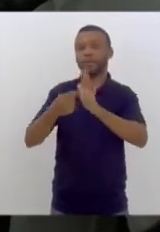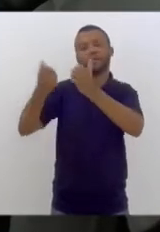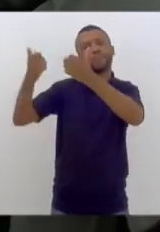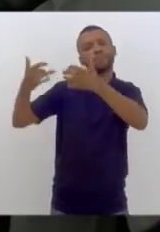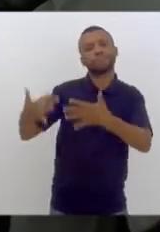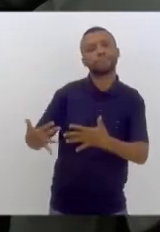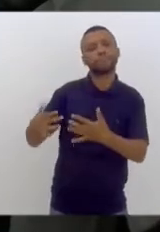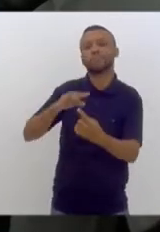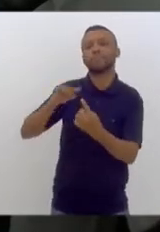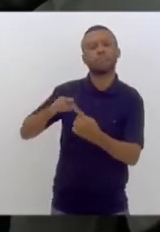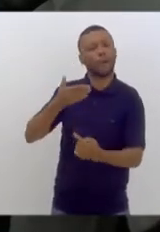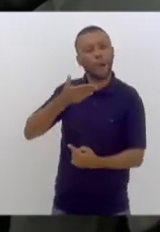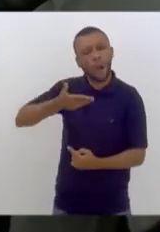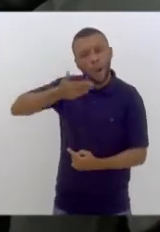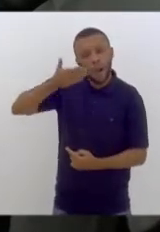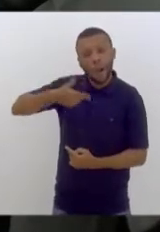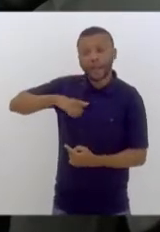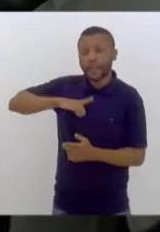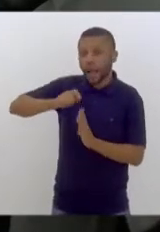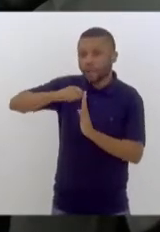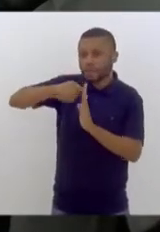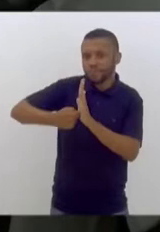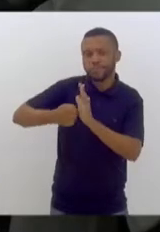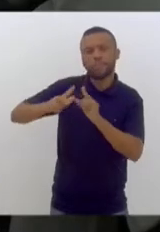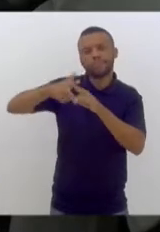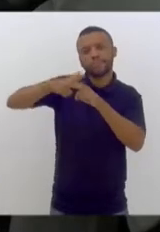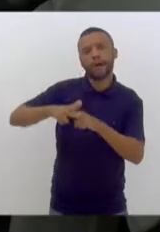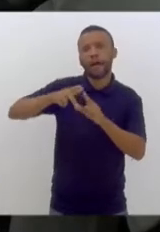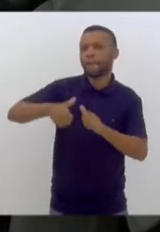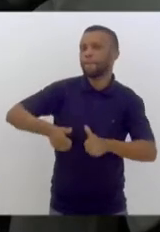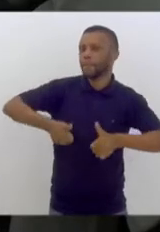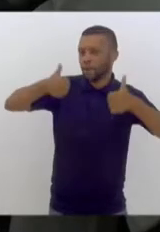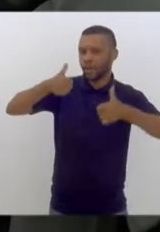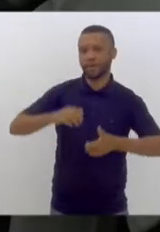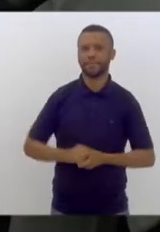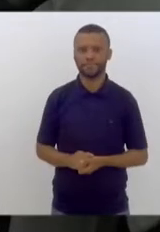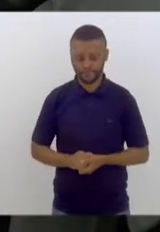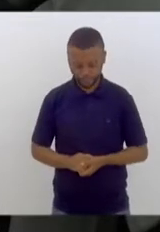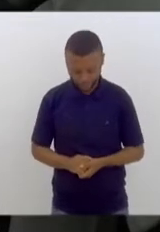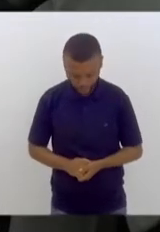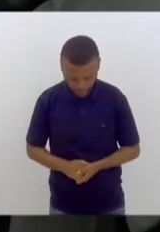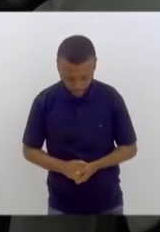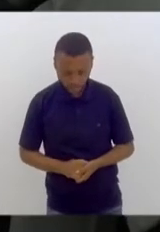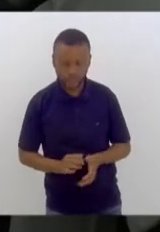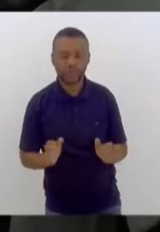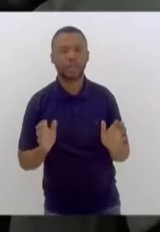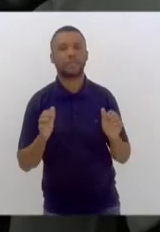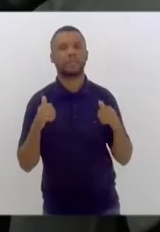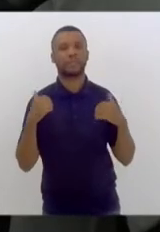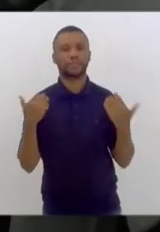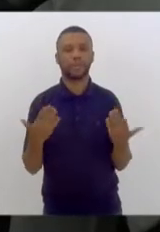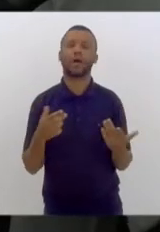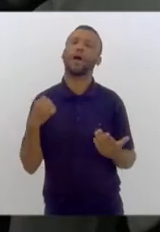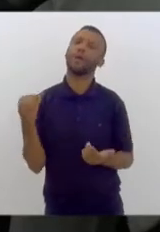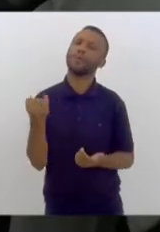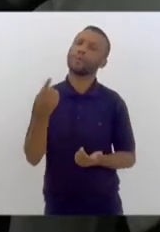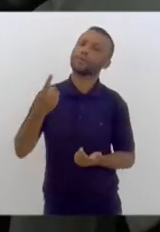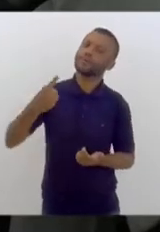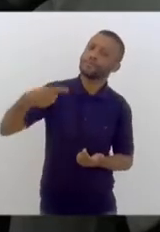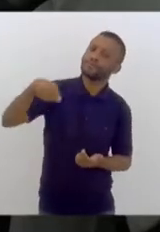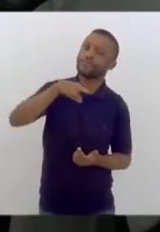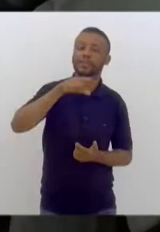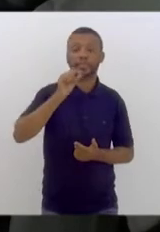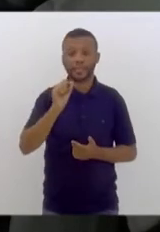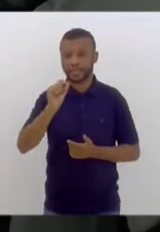ter alguns ajustes de redação. Tá? E aí é importante dizer também que, uma